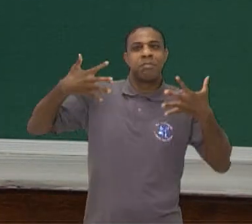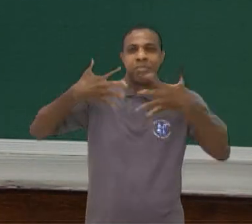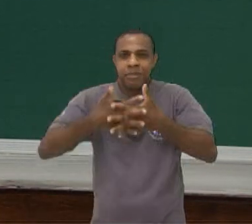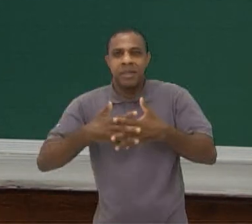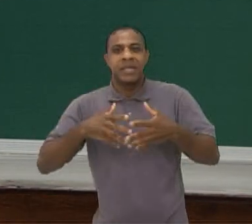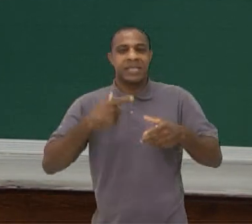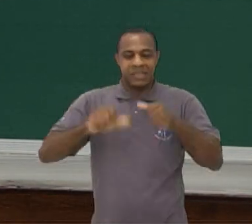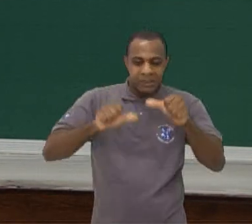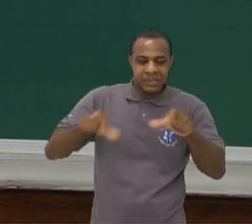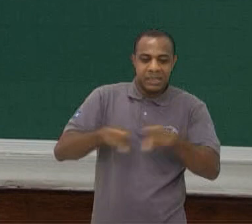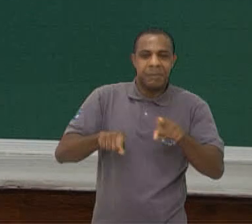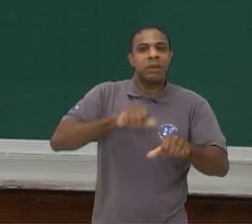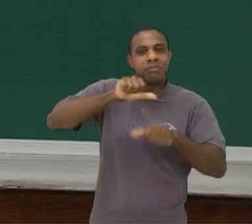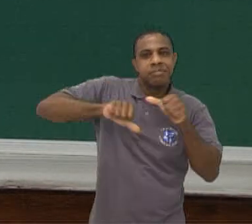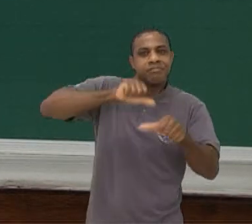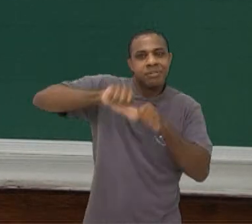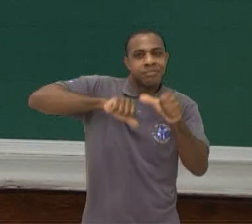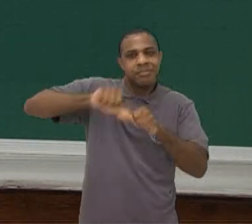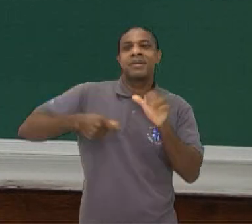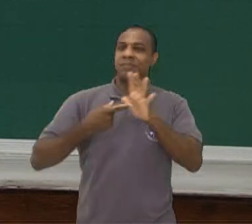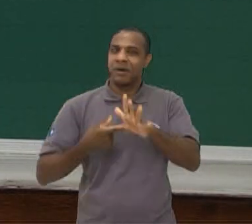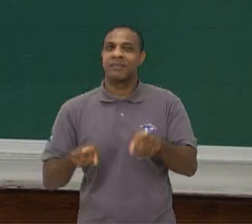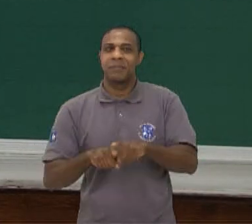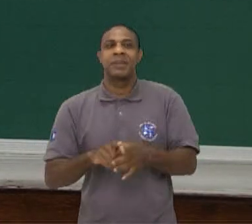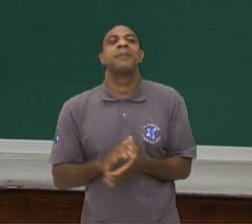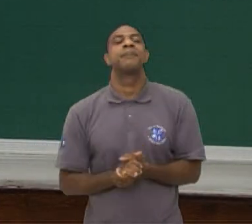Então, para rever um pouco mais, veja lá a nossa aula